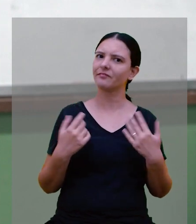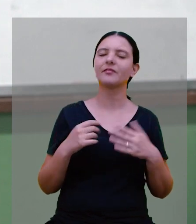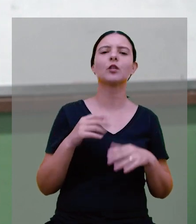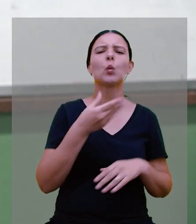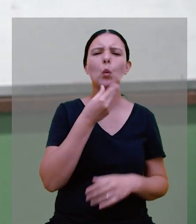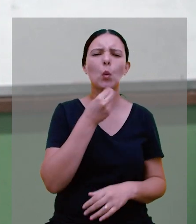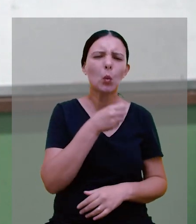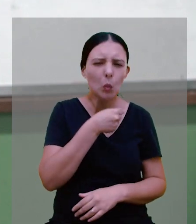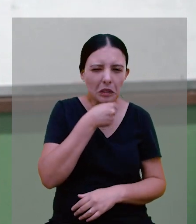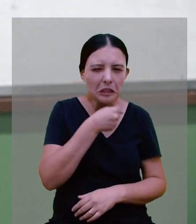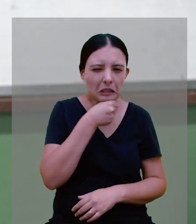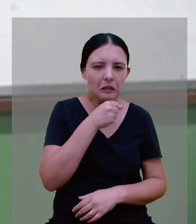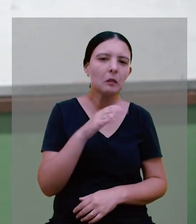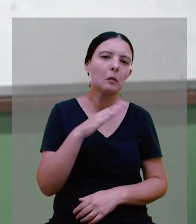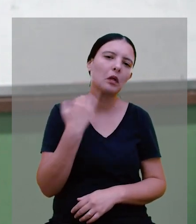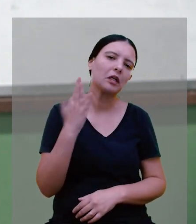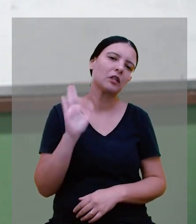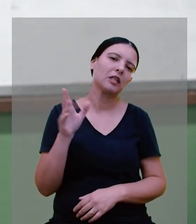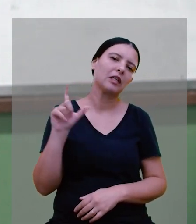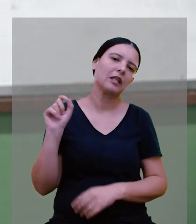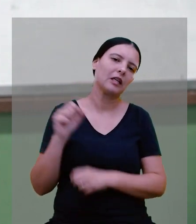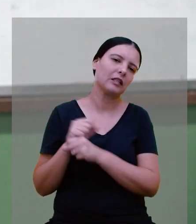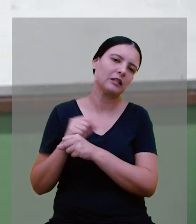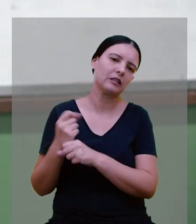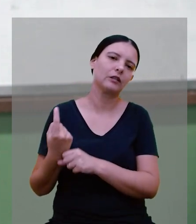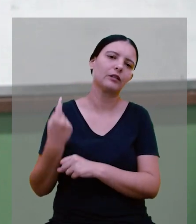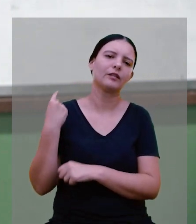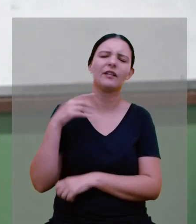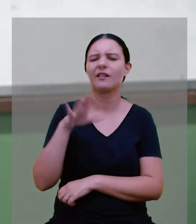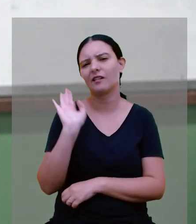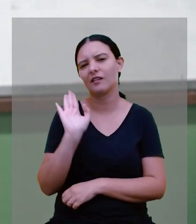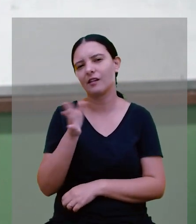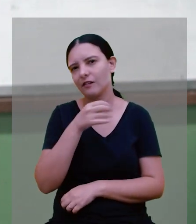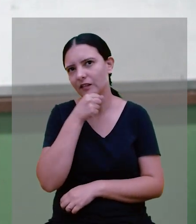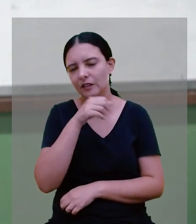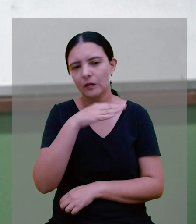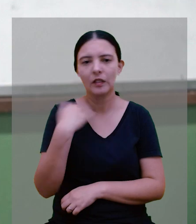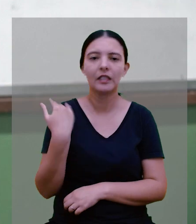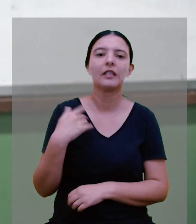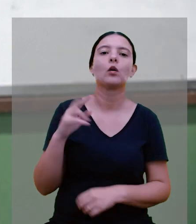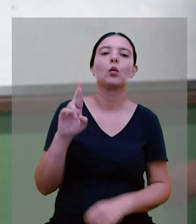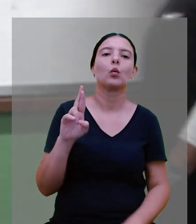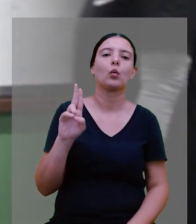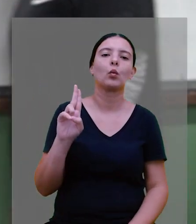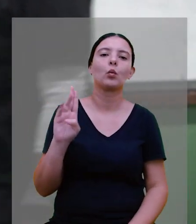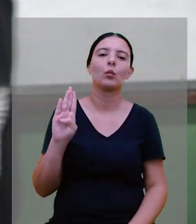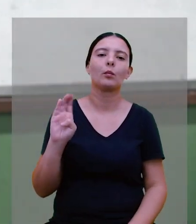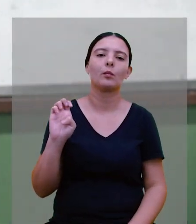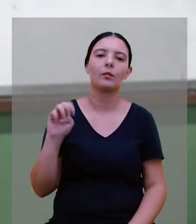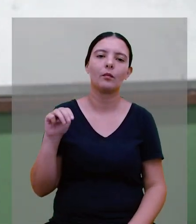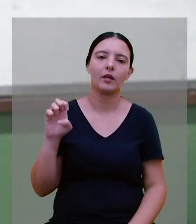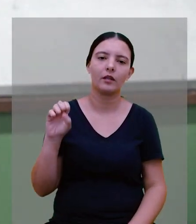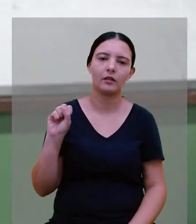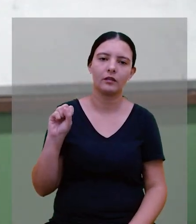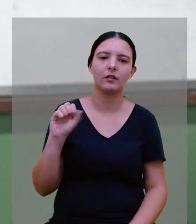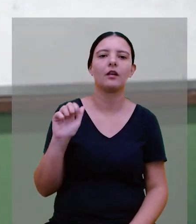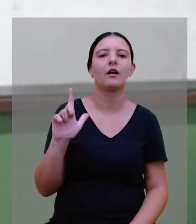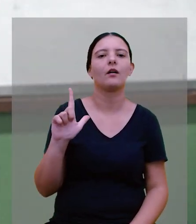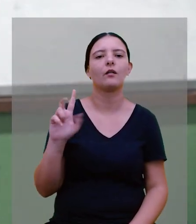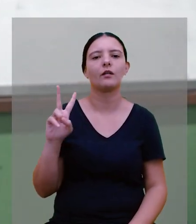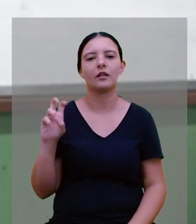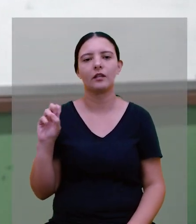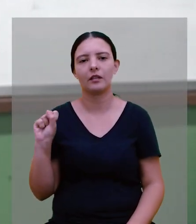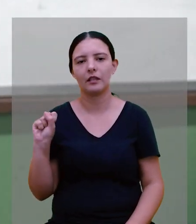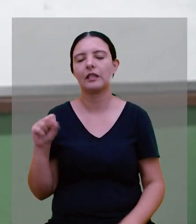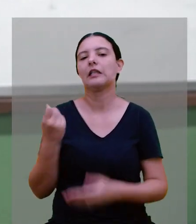um velhinho, já faleceu há 10 anos, mas era um velhinho da cabeça branca. Um dos maiores escritores do Brasil se chama Rubem Alves. Ele era